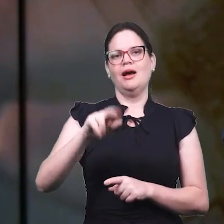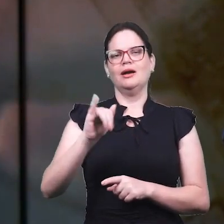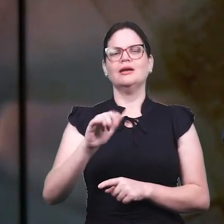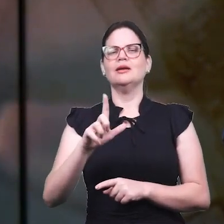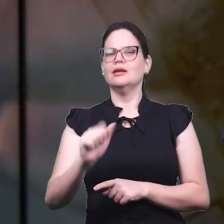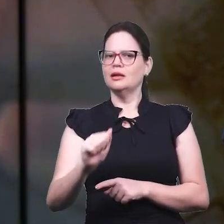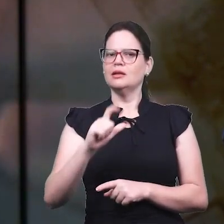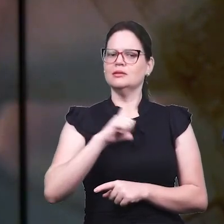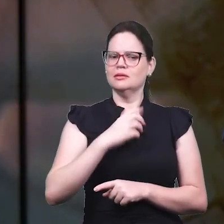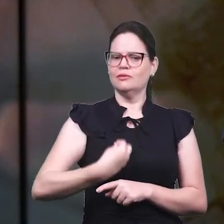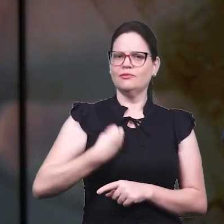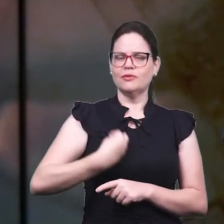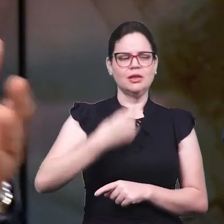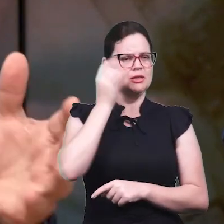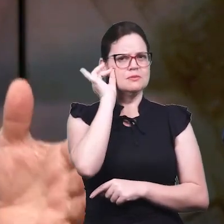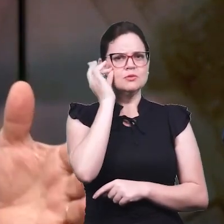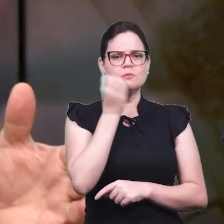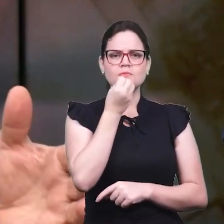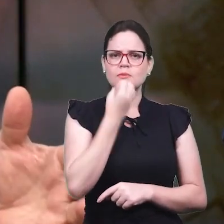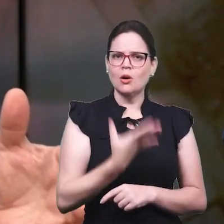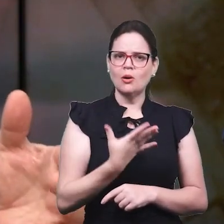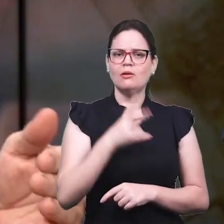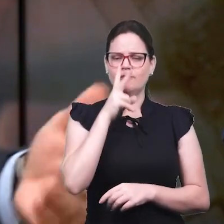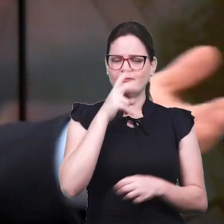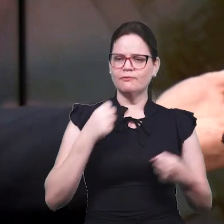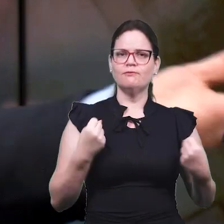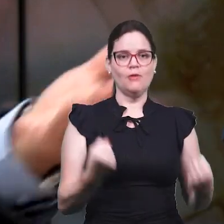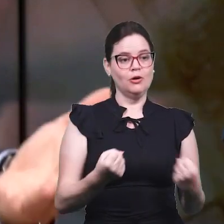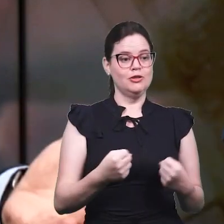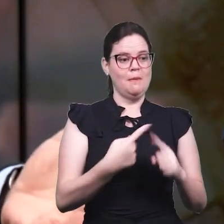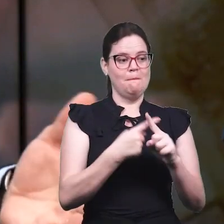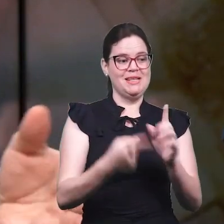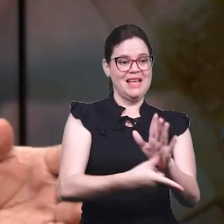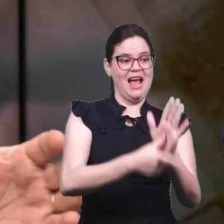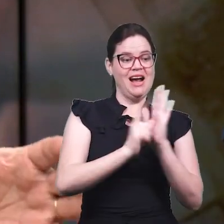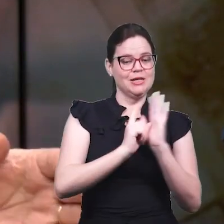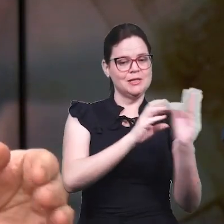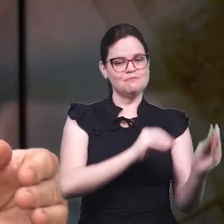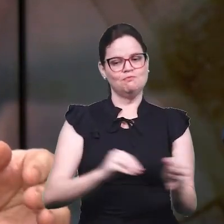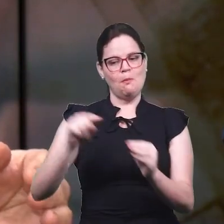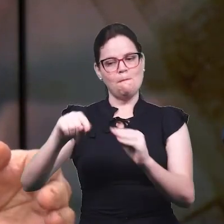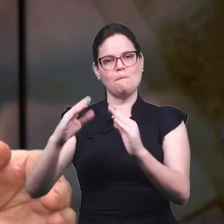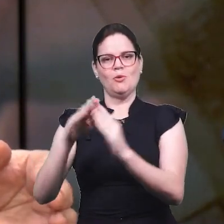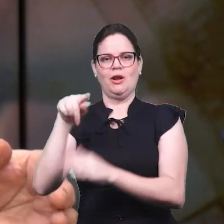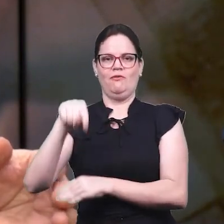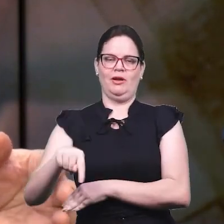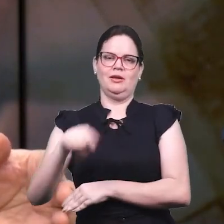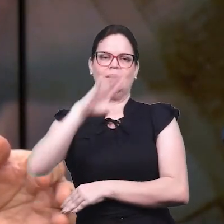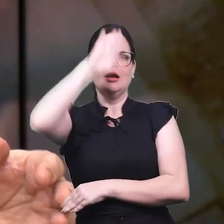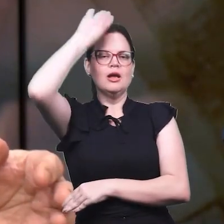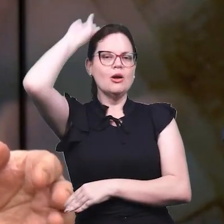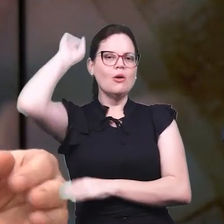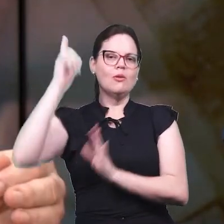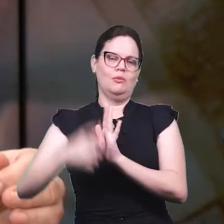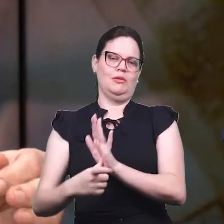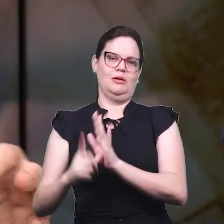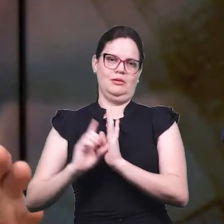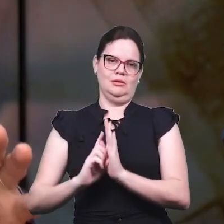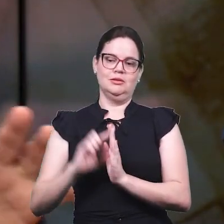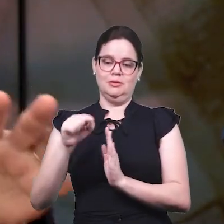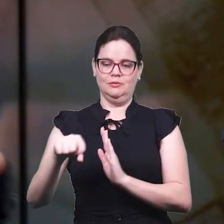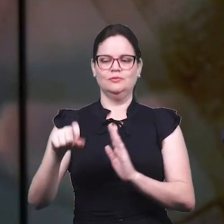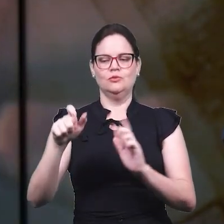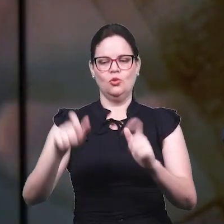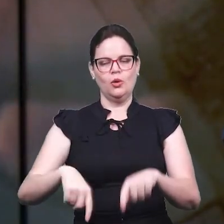muito espirituais e muito fortes, né? E eram de Roma. Então, Roma tinha uma